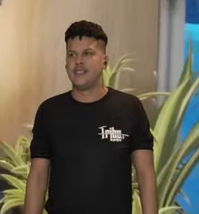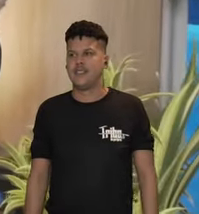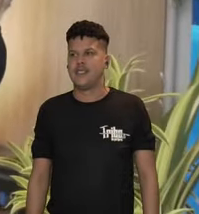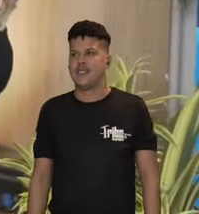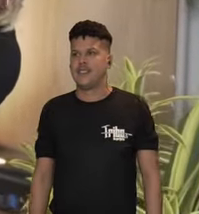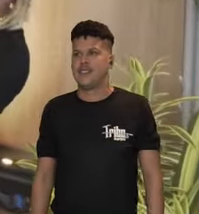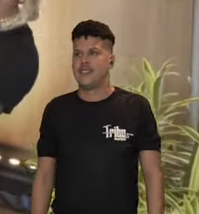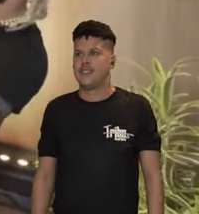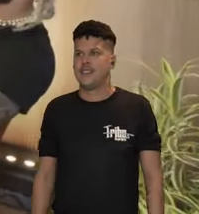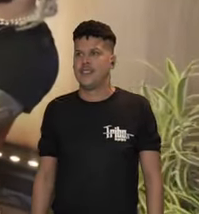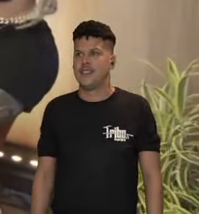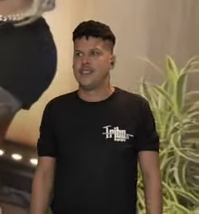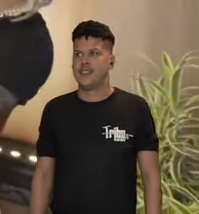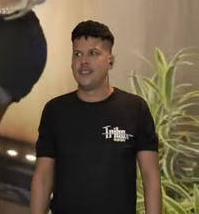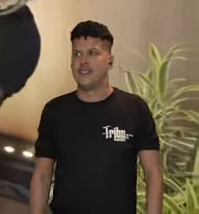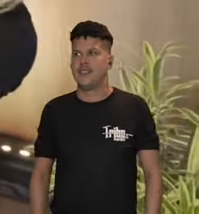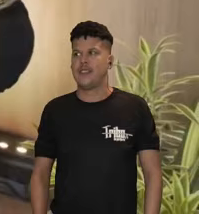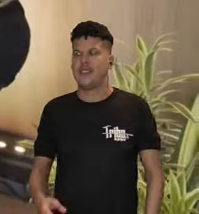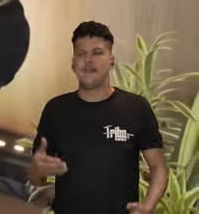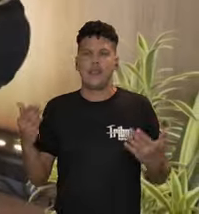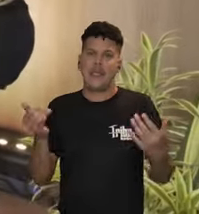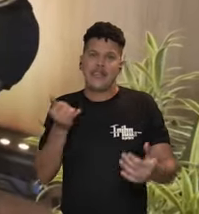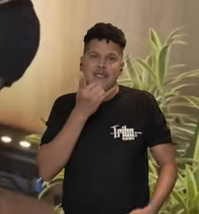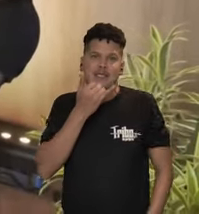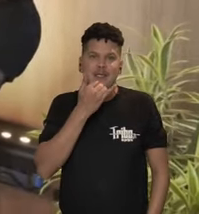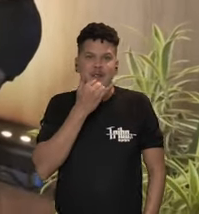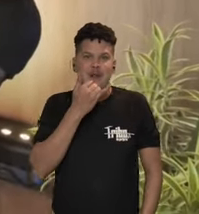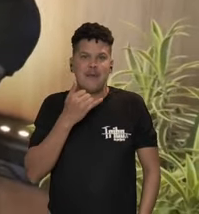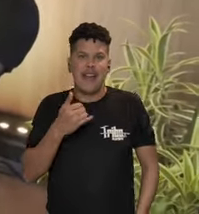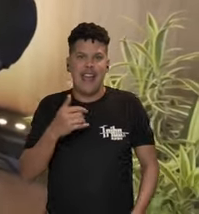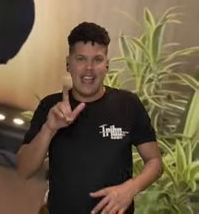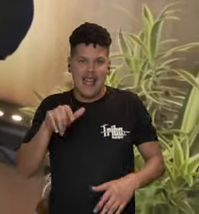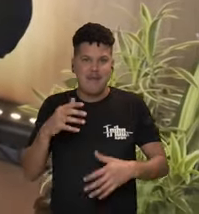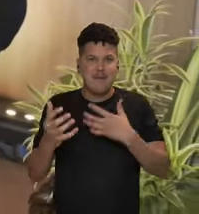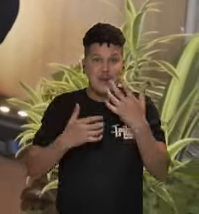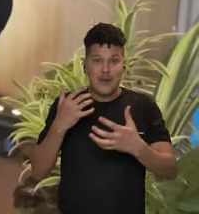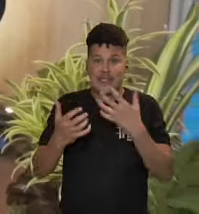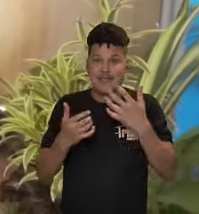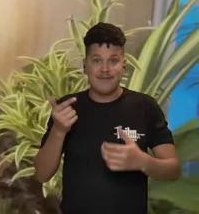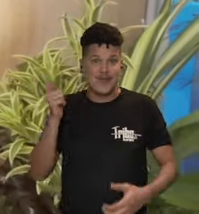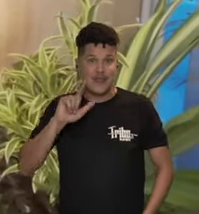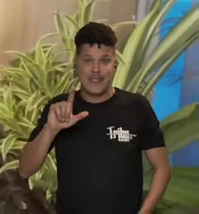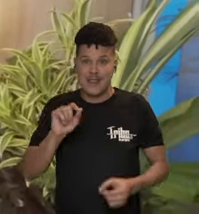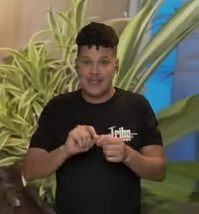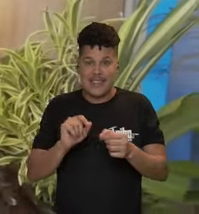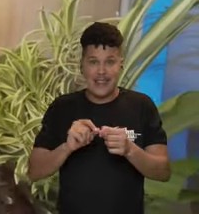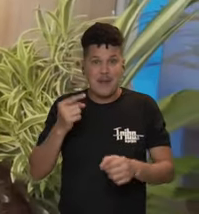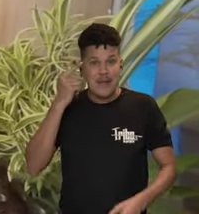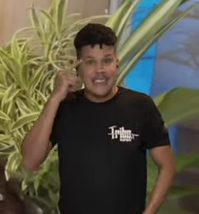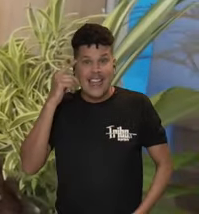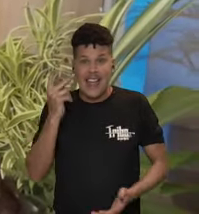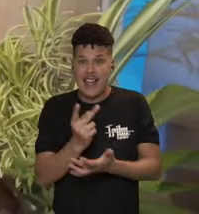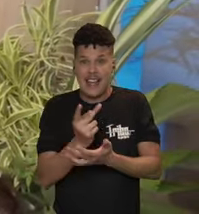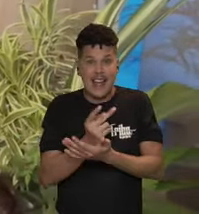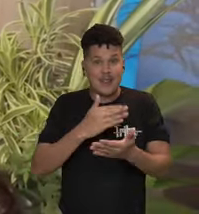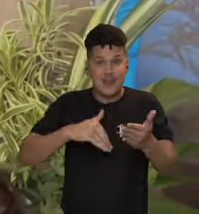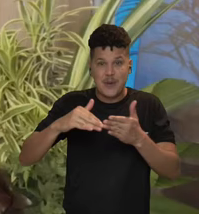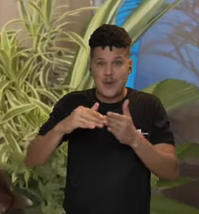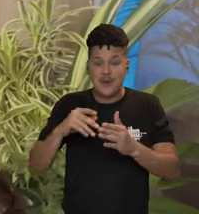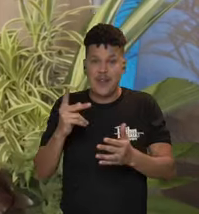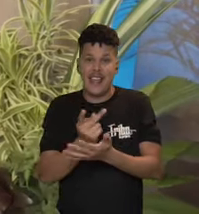Rapaziada, essa aqui eu vou ficar devendo, mano. É uma música que tem muito tempo que eu não faço. Eu pensei que eu ia errar toda, eu só errei só essa.